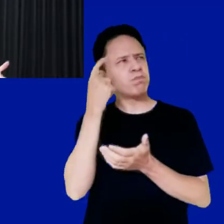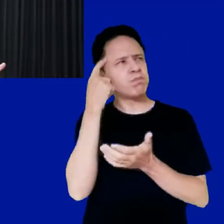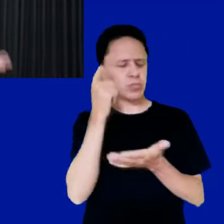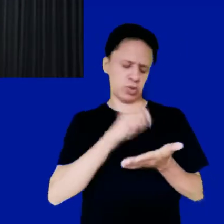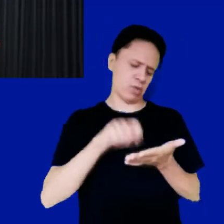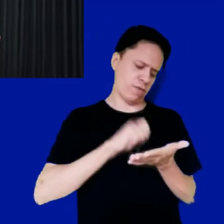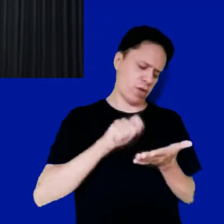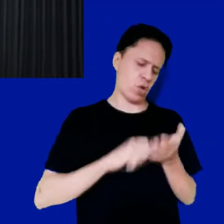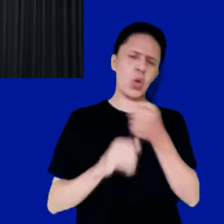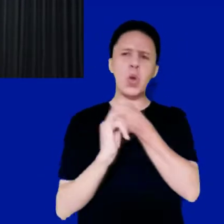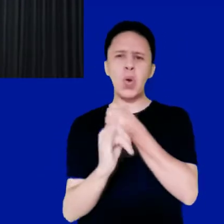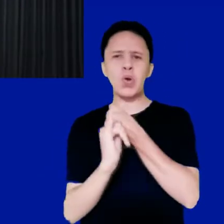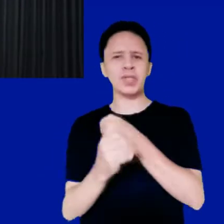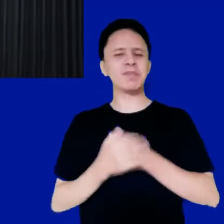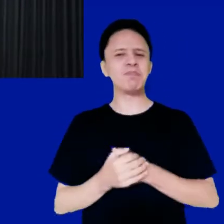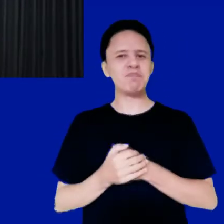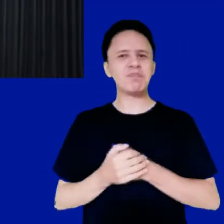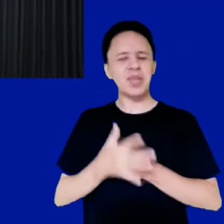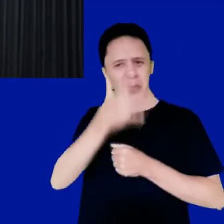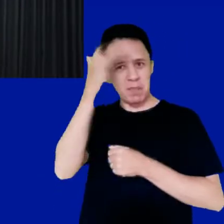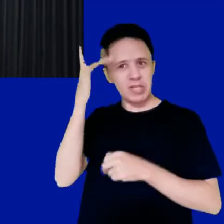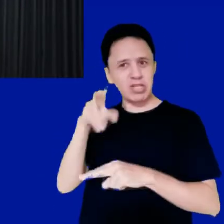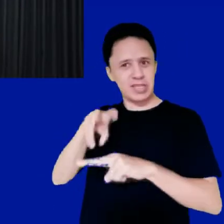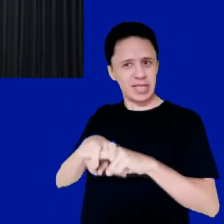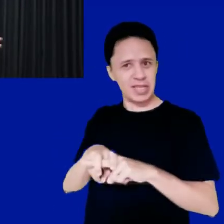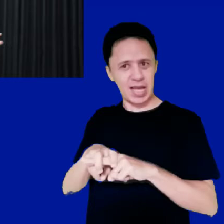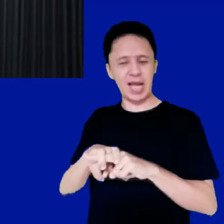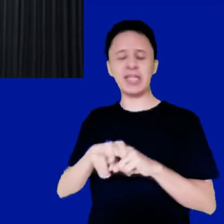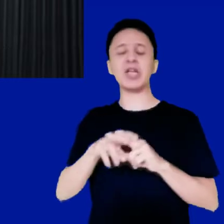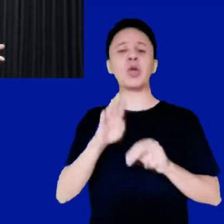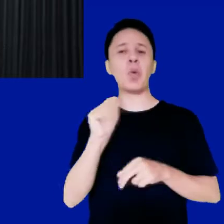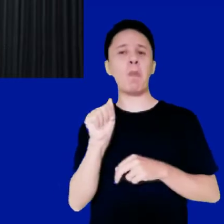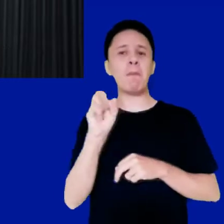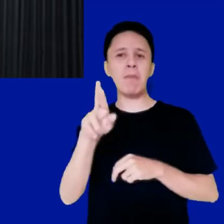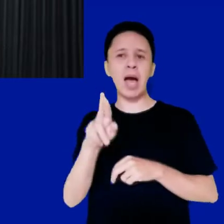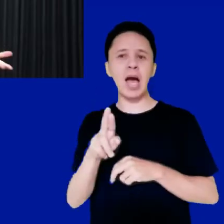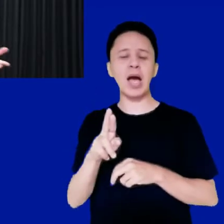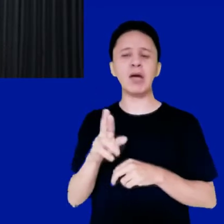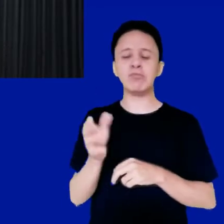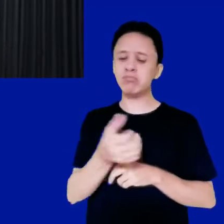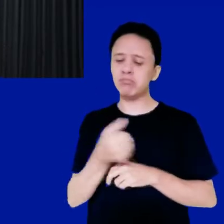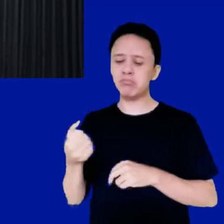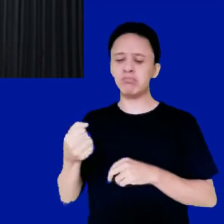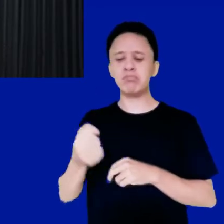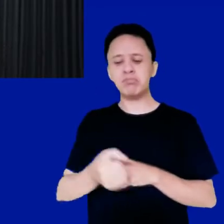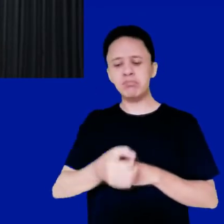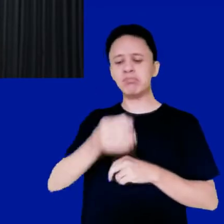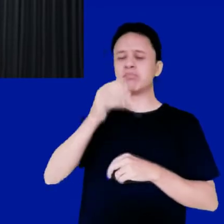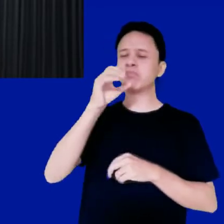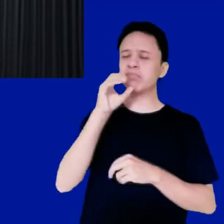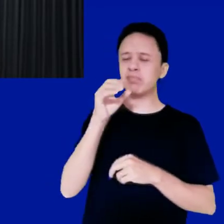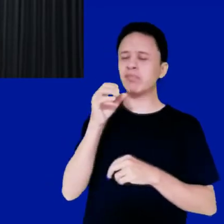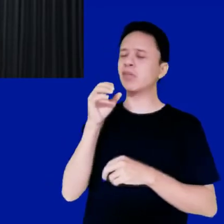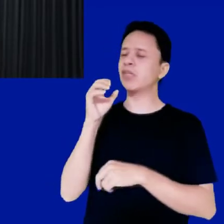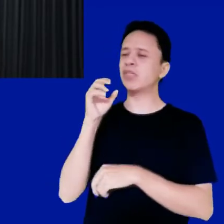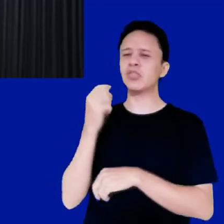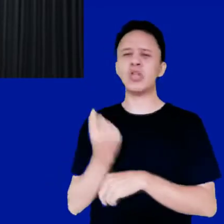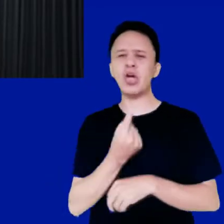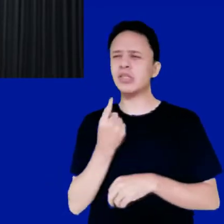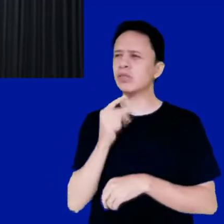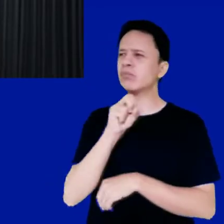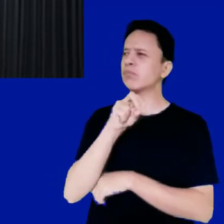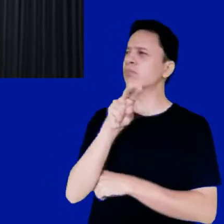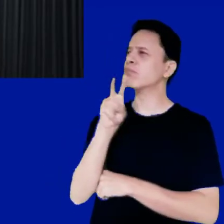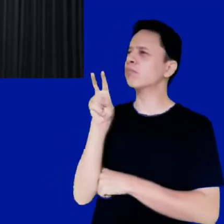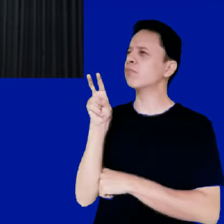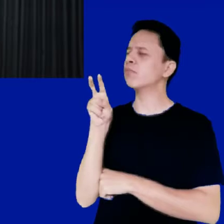mundo incomodado, aquilo é motivo para escrever uma crônica. Né? Uma pessoa sentada num bar sozinha, bebendo uma cerveja, olhando para o